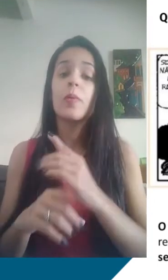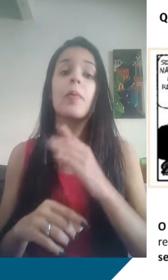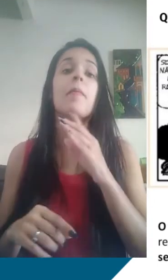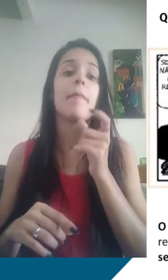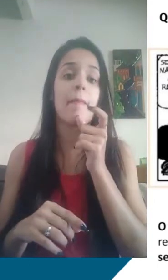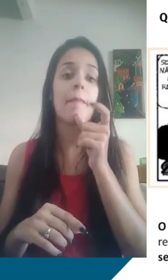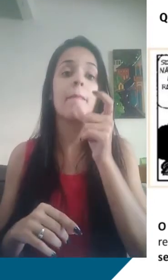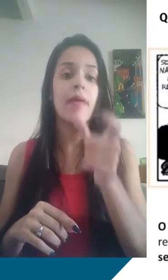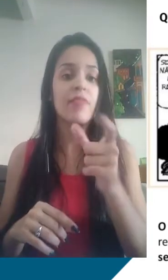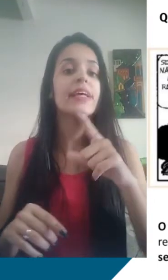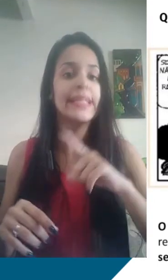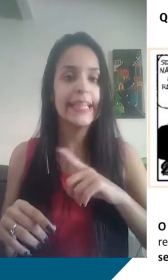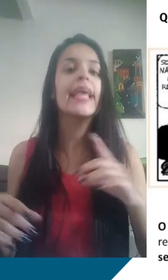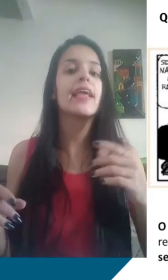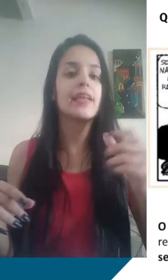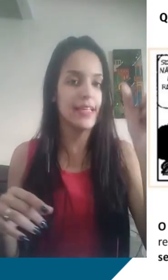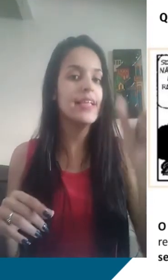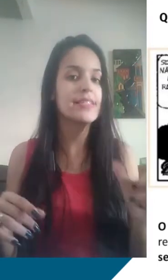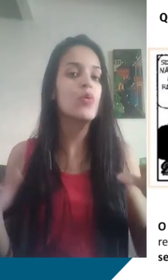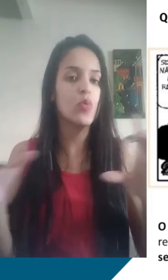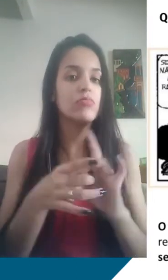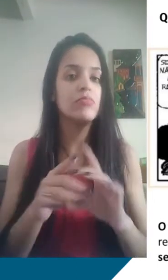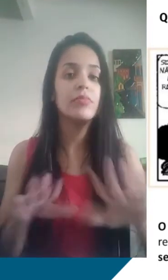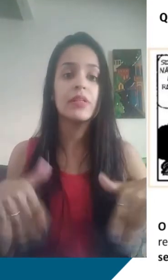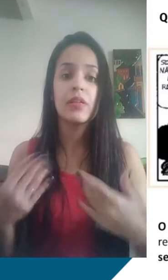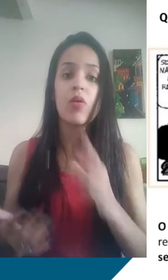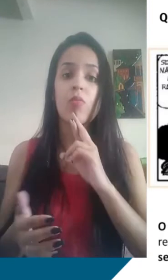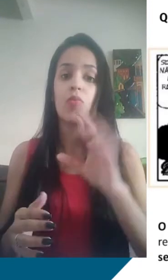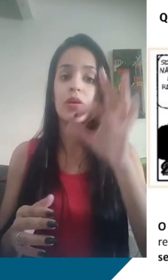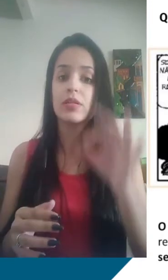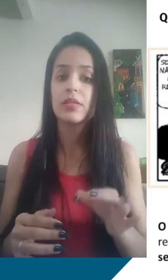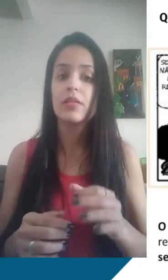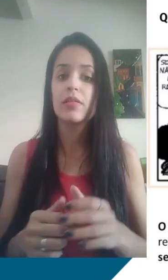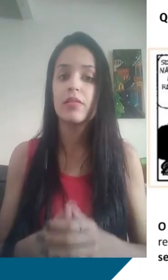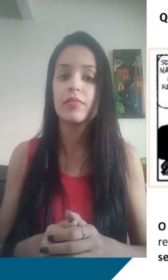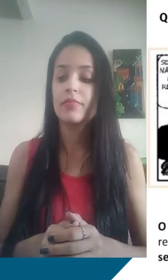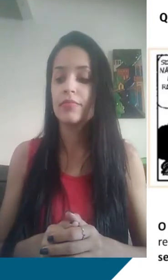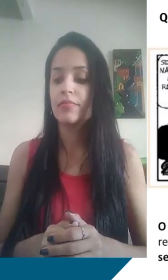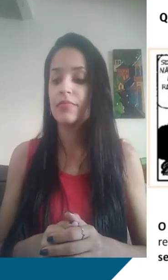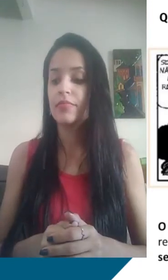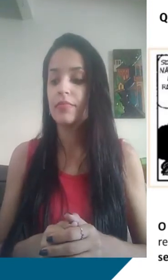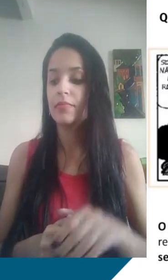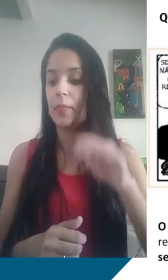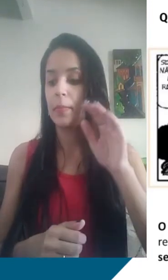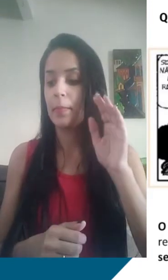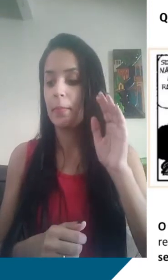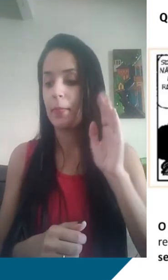palavra que é empregada com essa finalidade. A palavra que corresponde a esse aspecto encontra-se na opção